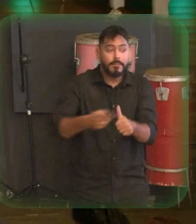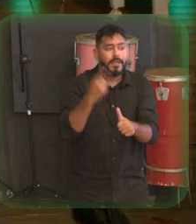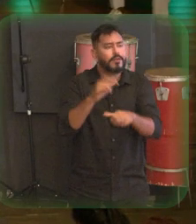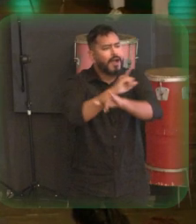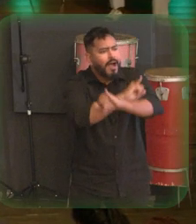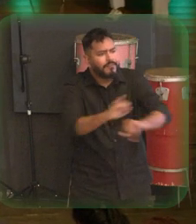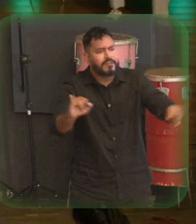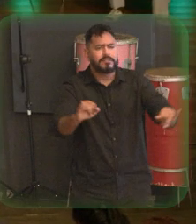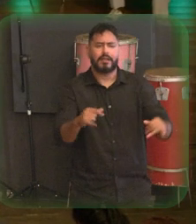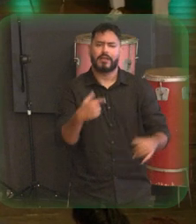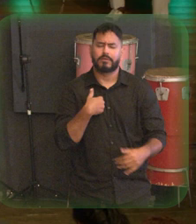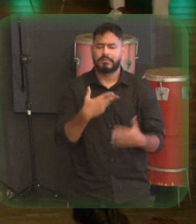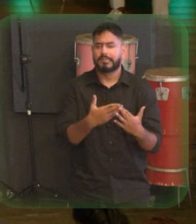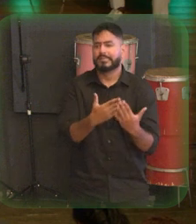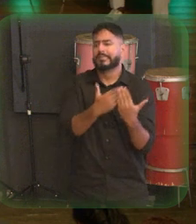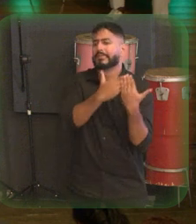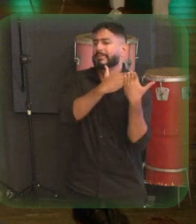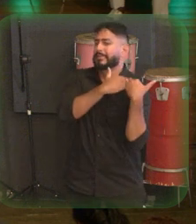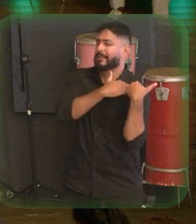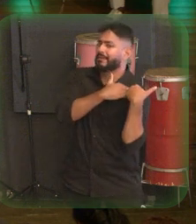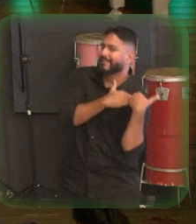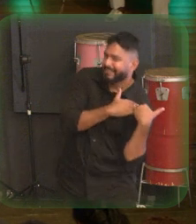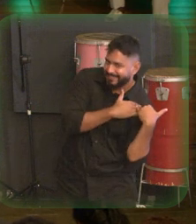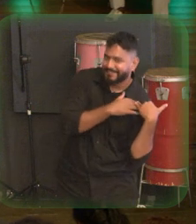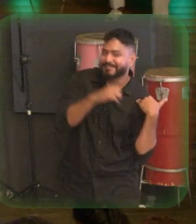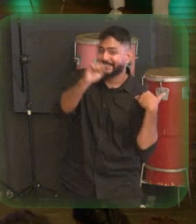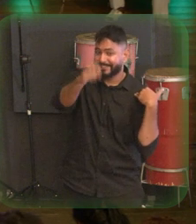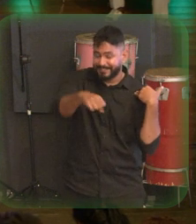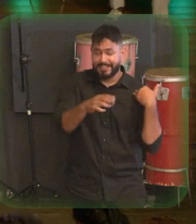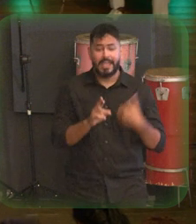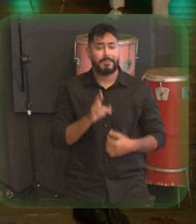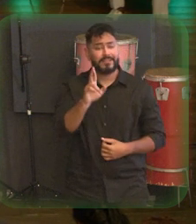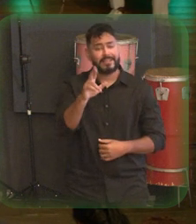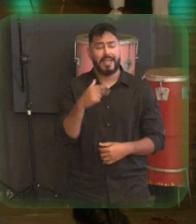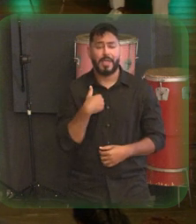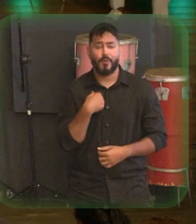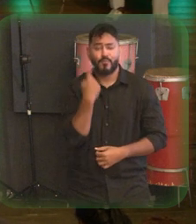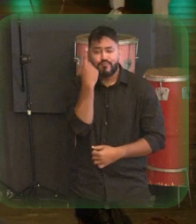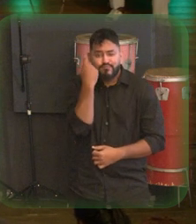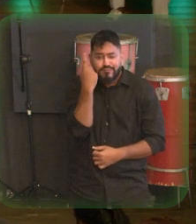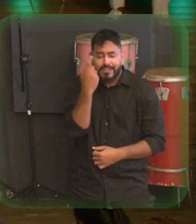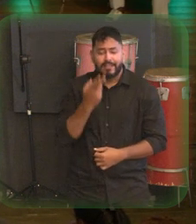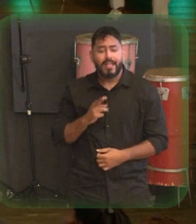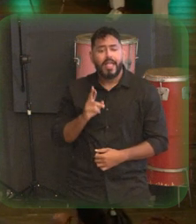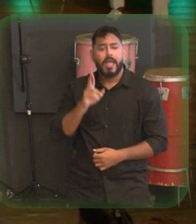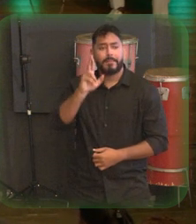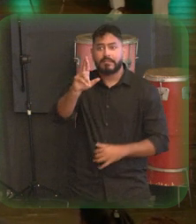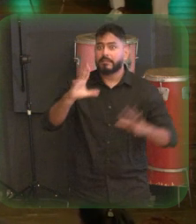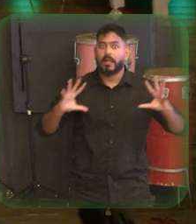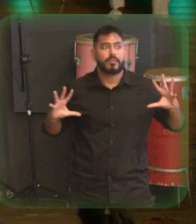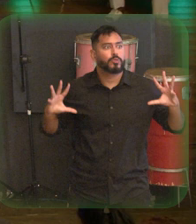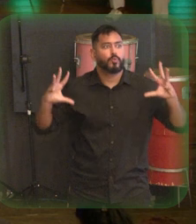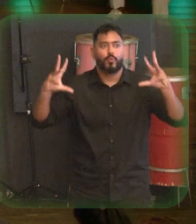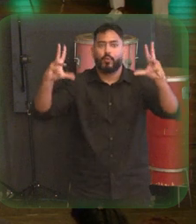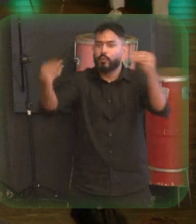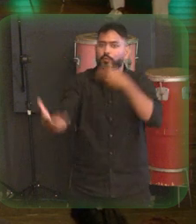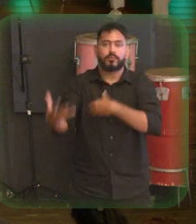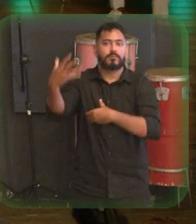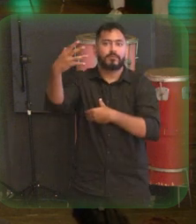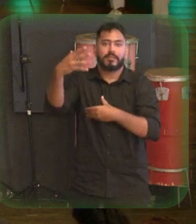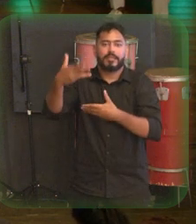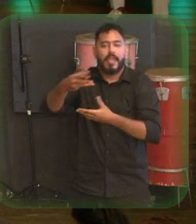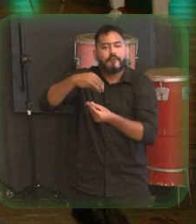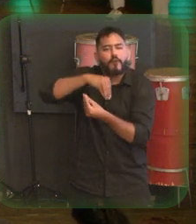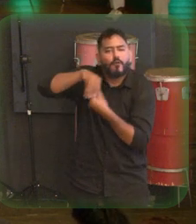uma grande responsabilidade, né, representar-se apenas uma voz de todos e todas que fazem os direitos humanos no